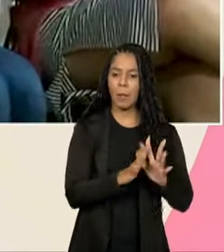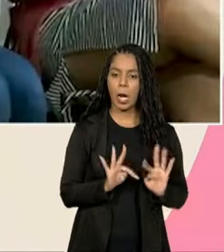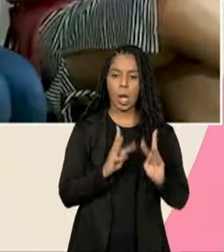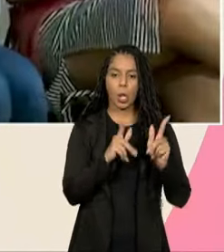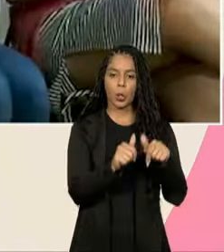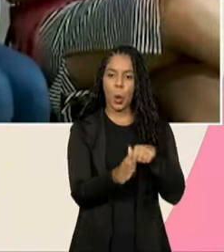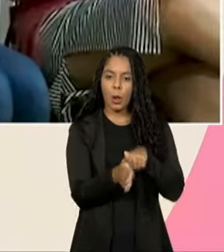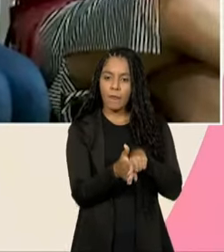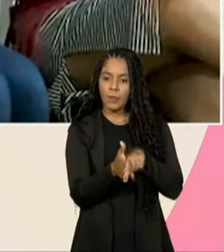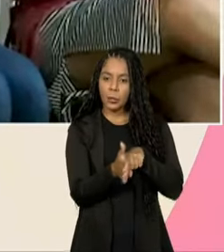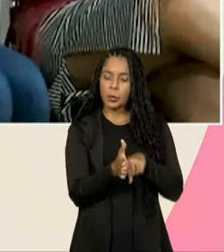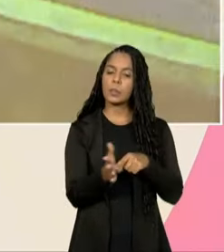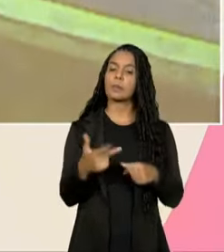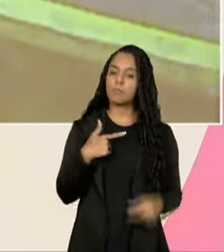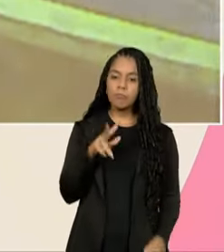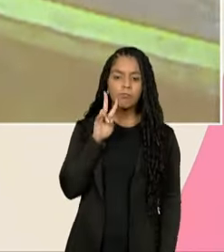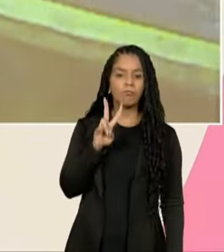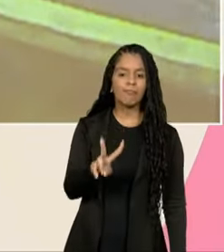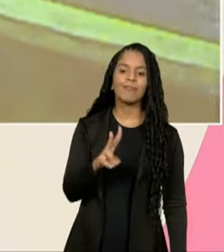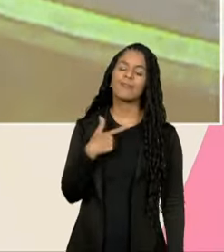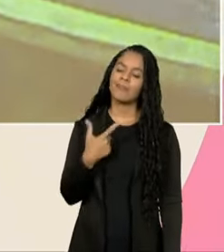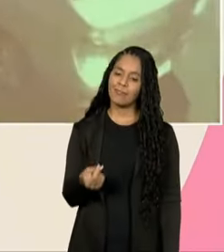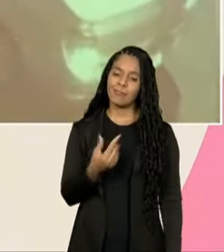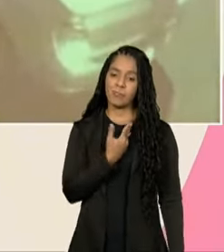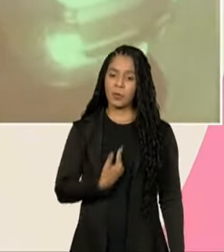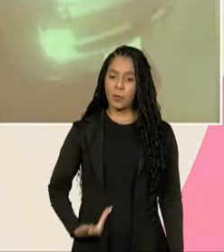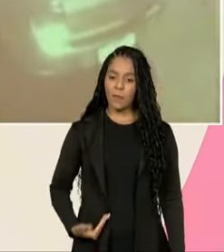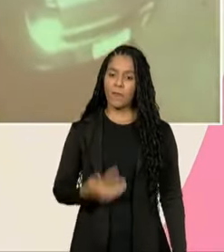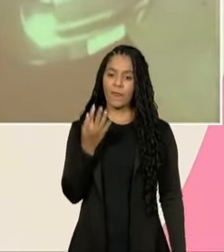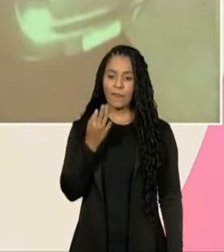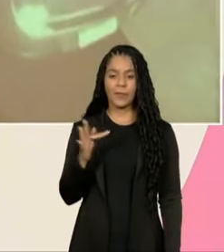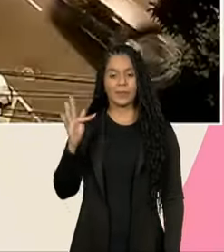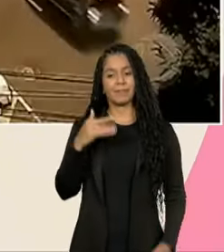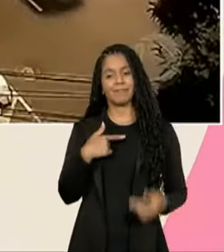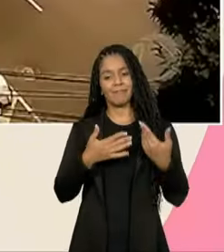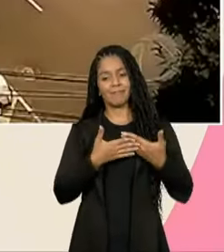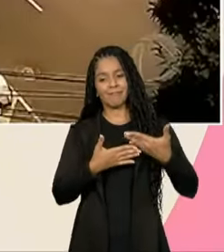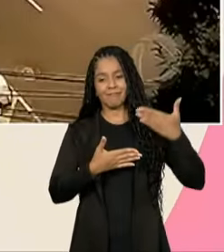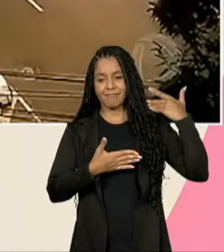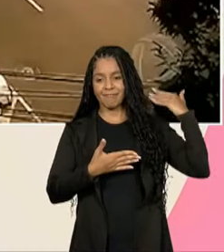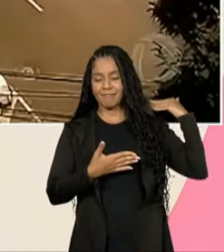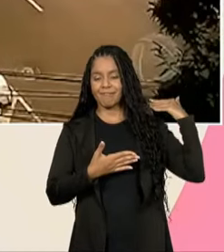a investigação, de você ver o governo federal dos últimos